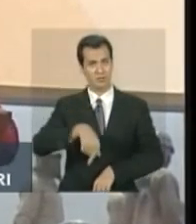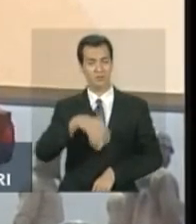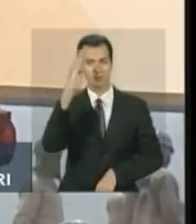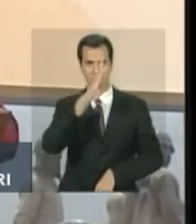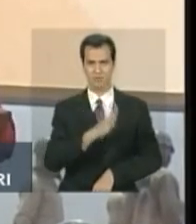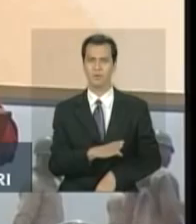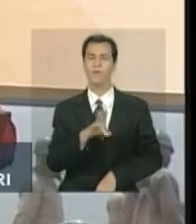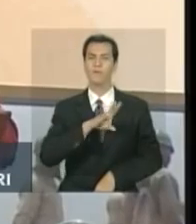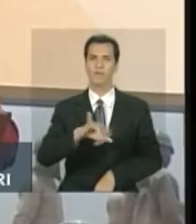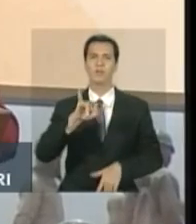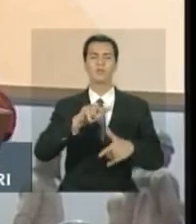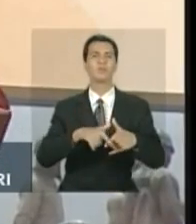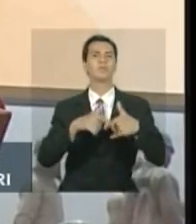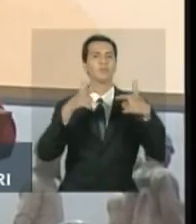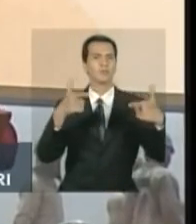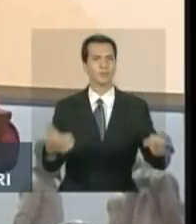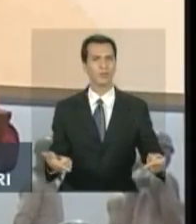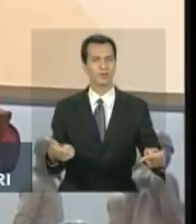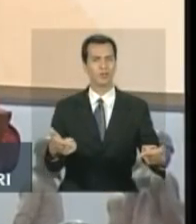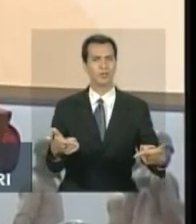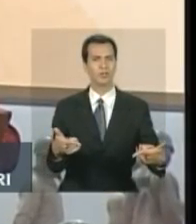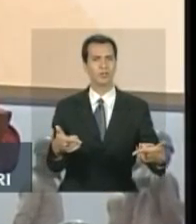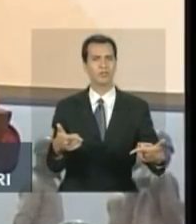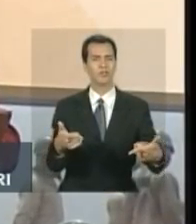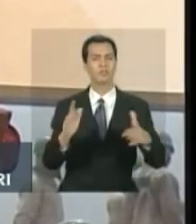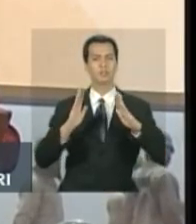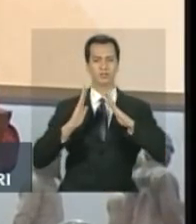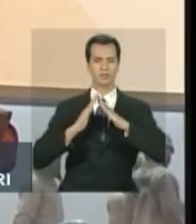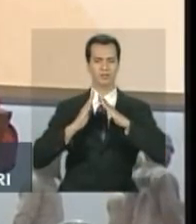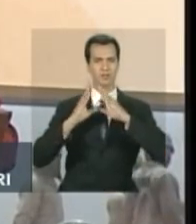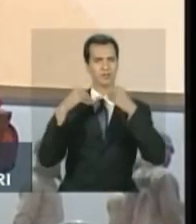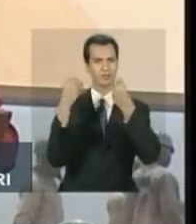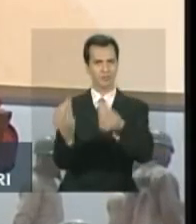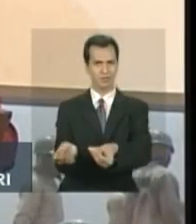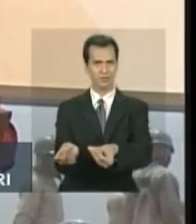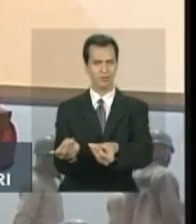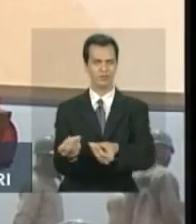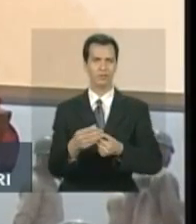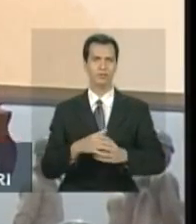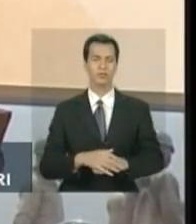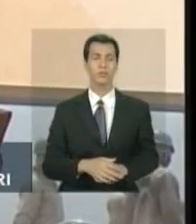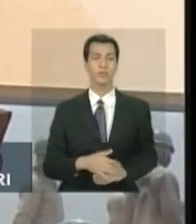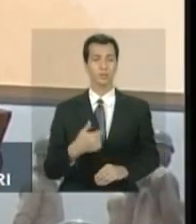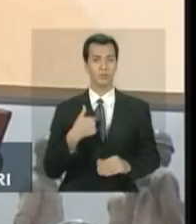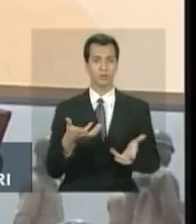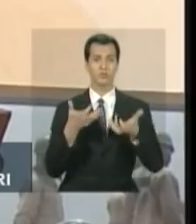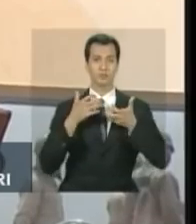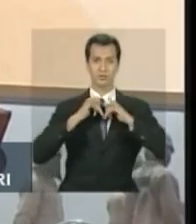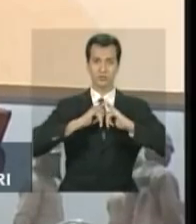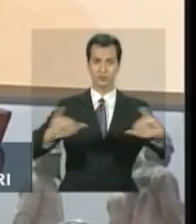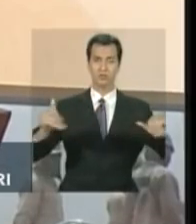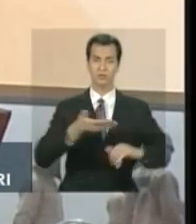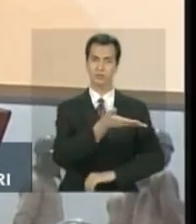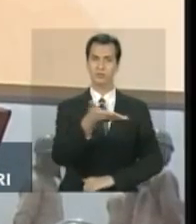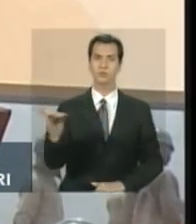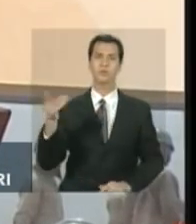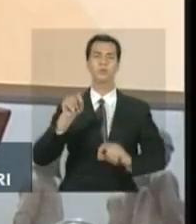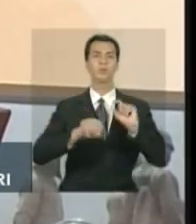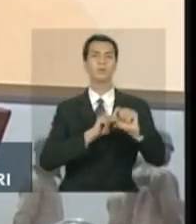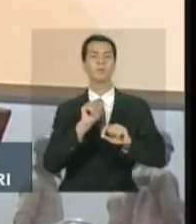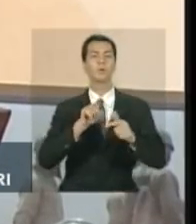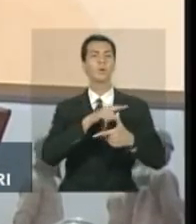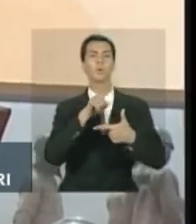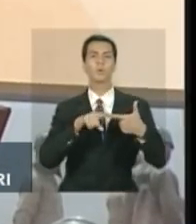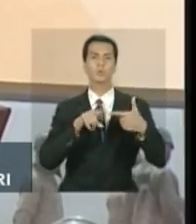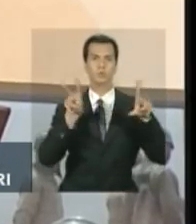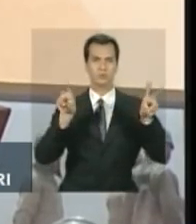ser beneficiadas com Minha Casa Minha Vida. Eu quero assegurar a vocês uma outra questão.